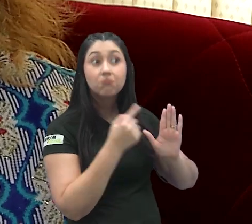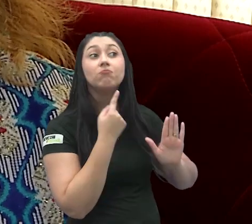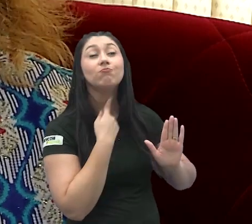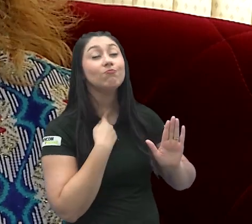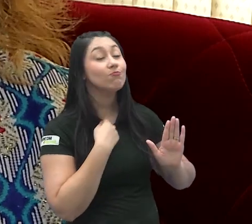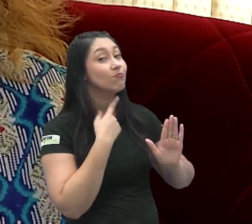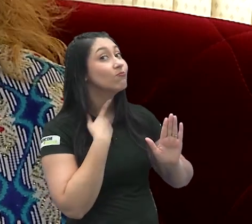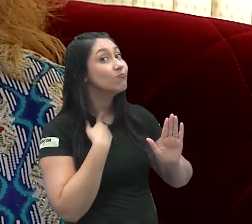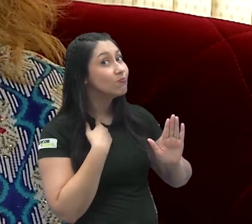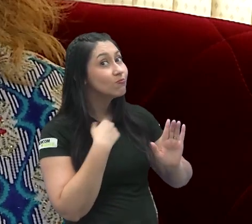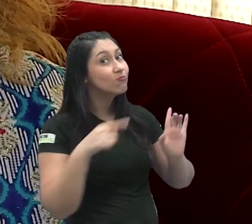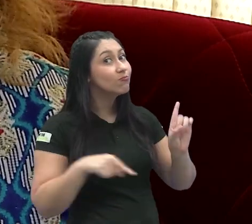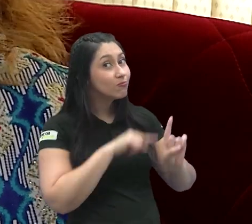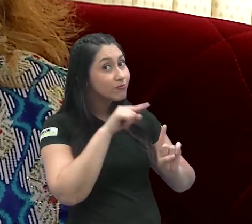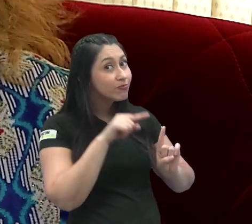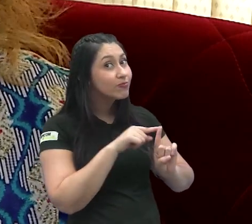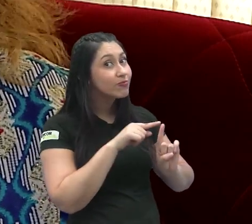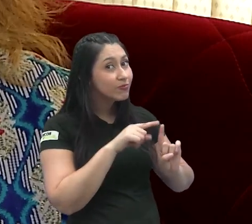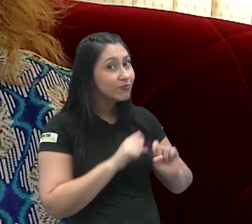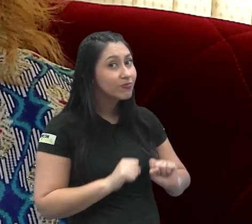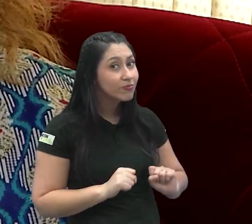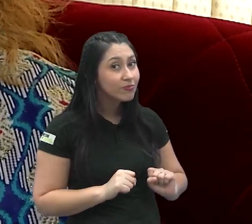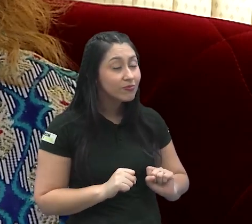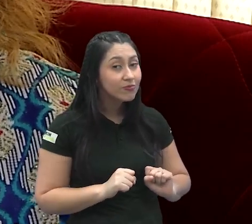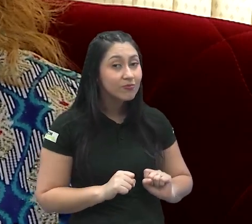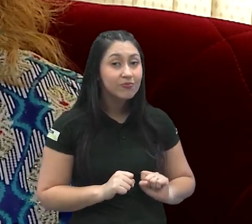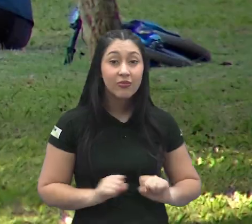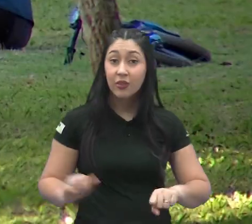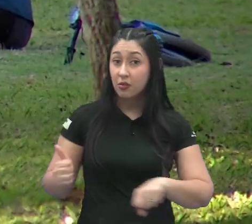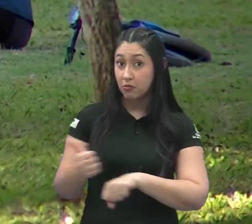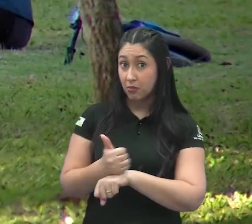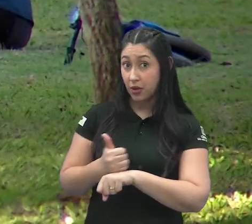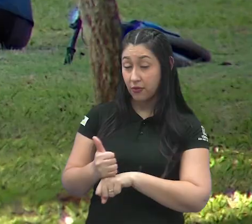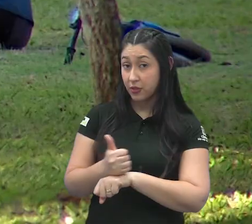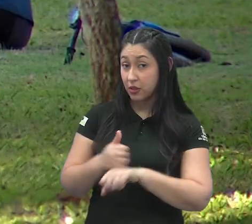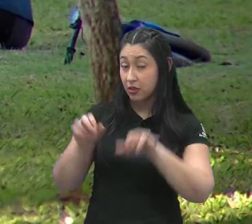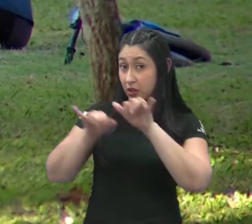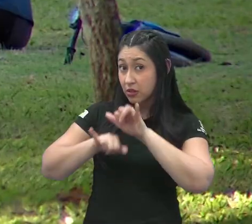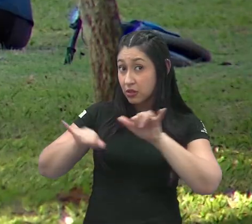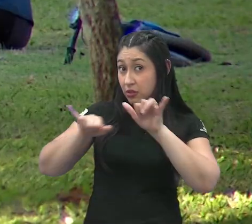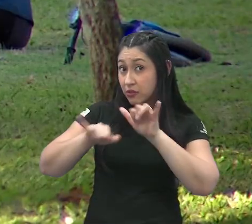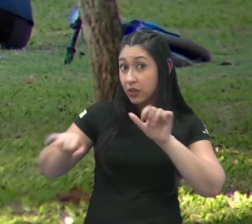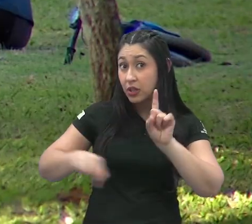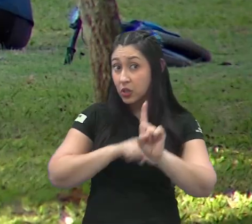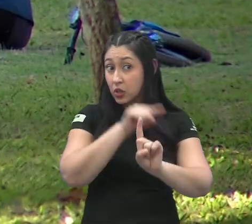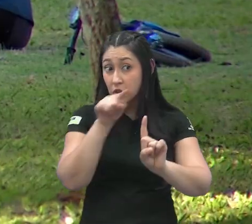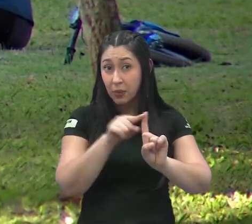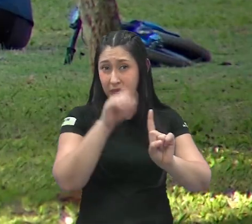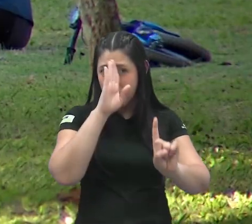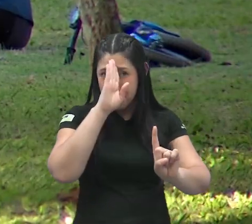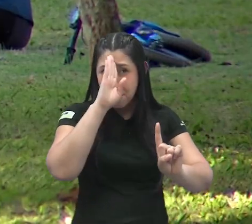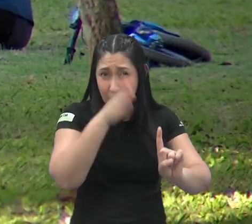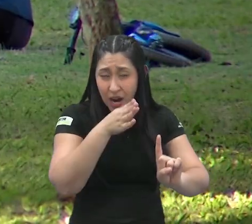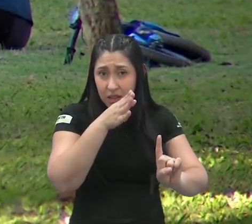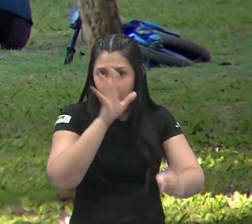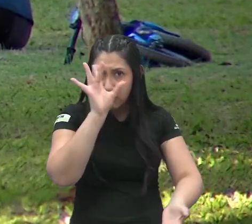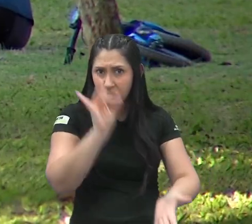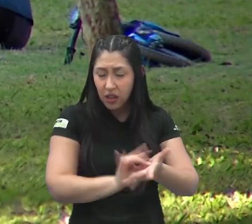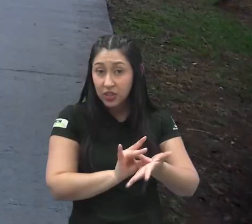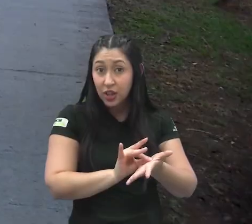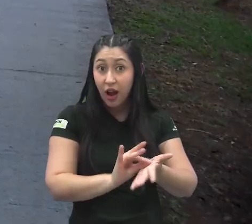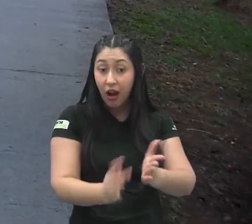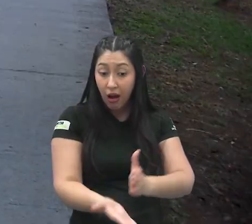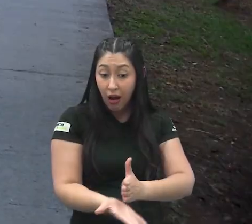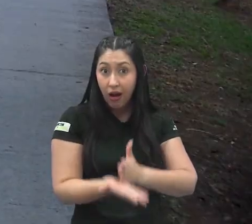lista de desejos e de metas alcançáveis. Especialistas reforçam que as metas específicas e